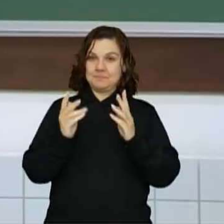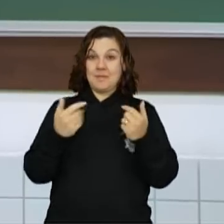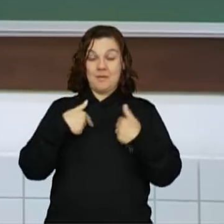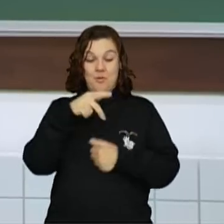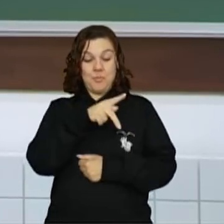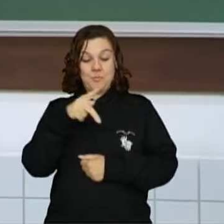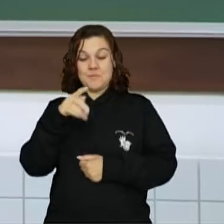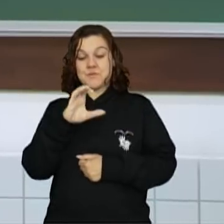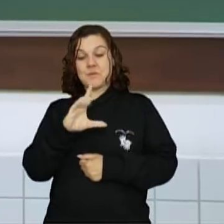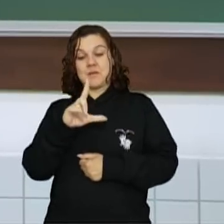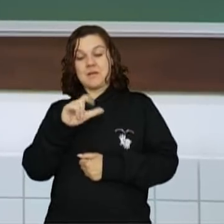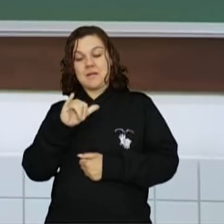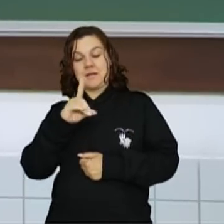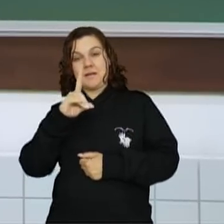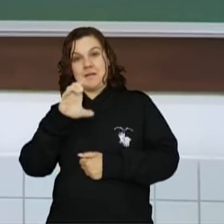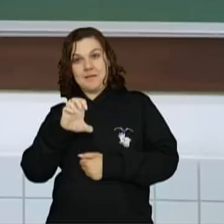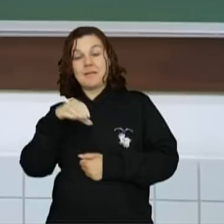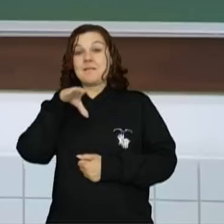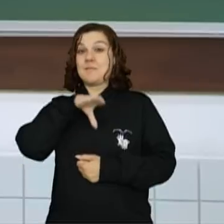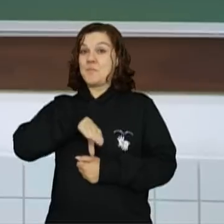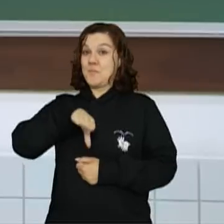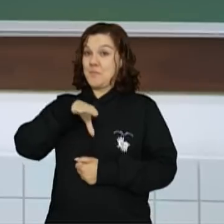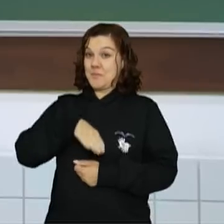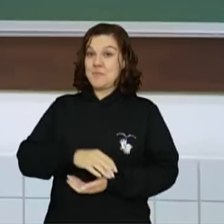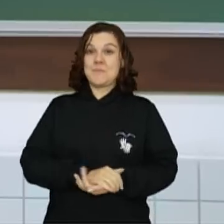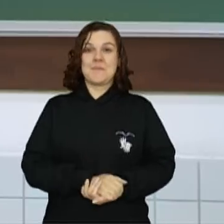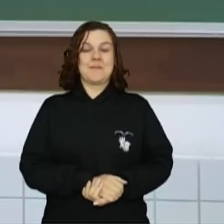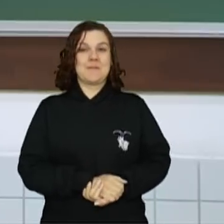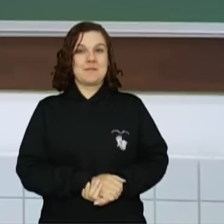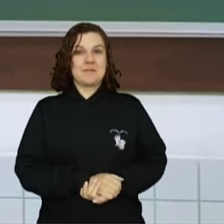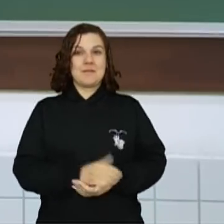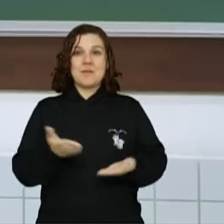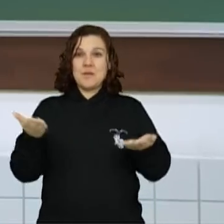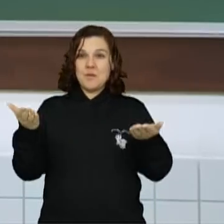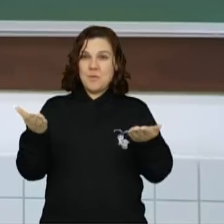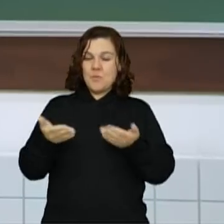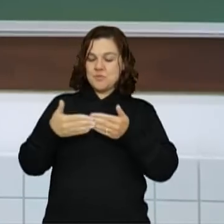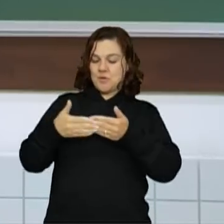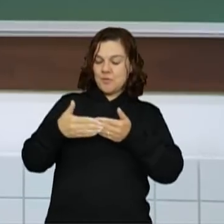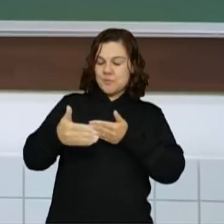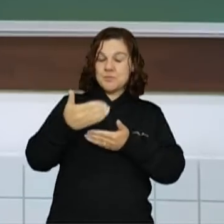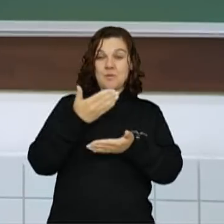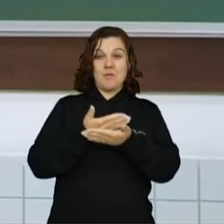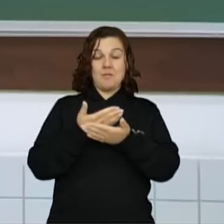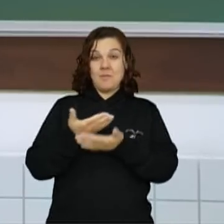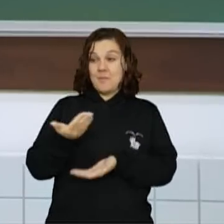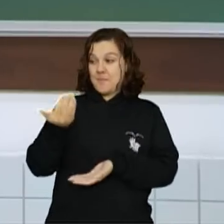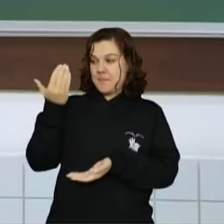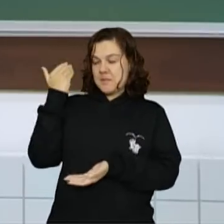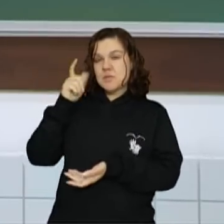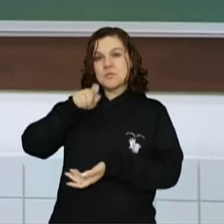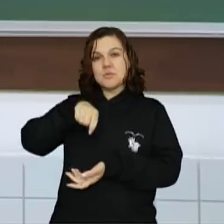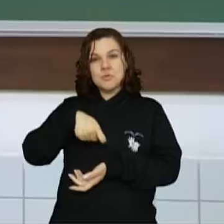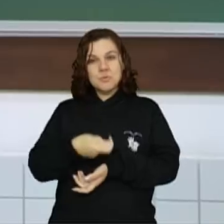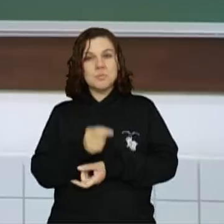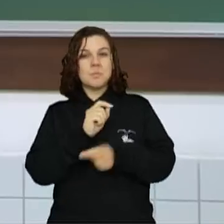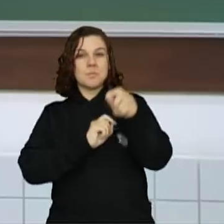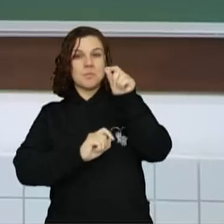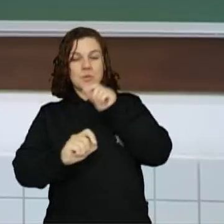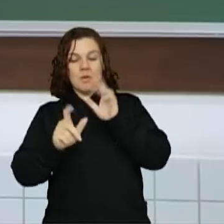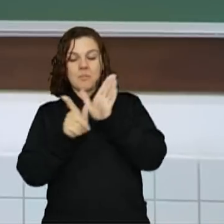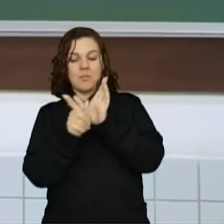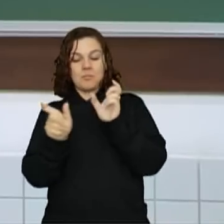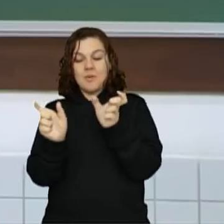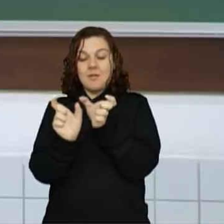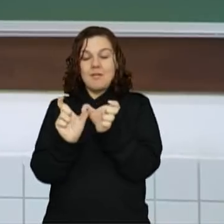Sou a professora Cleide de Língua Portuguesa. Hoje é a continuidade da aula porque nós estamos falando sobre